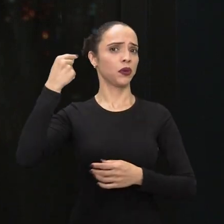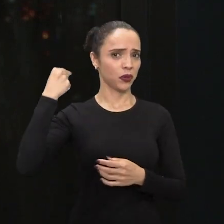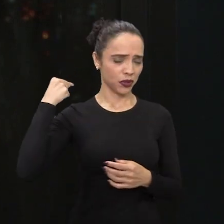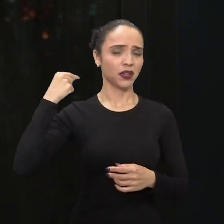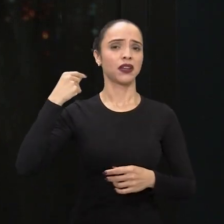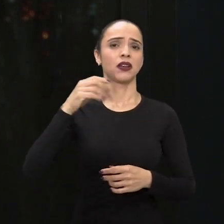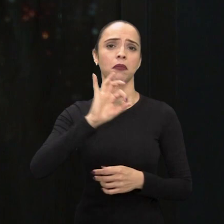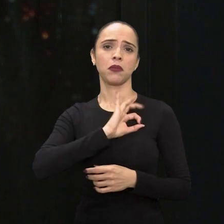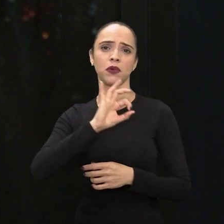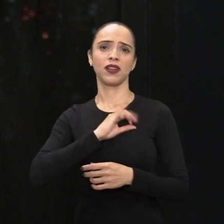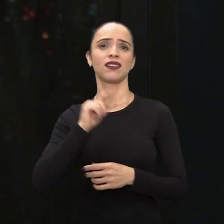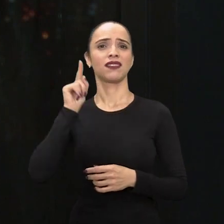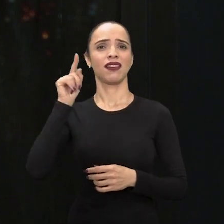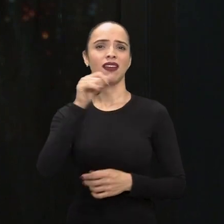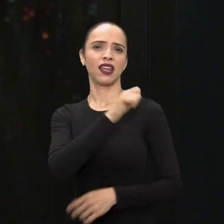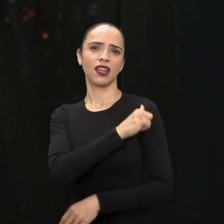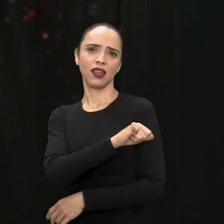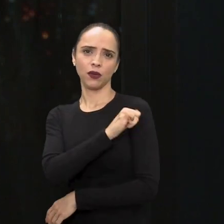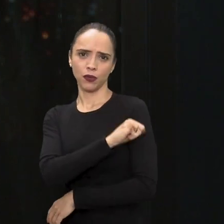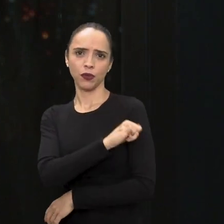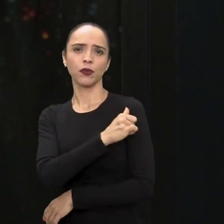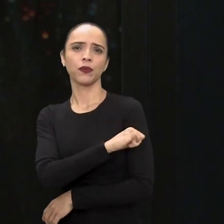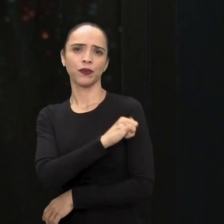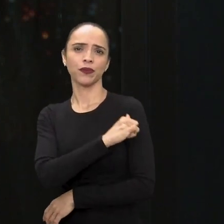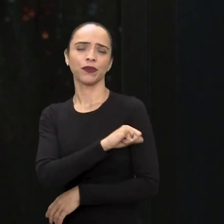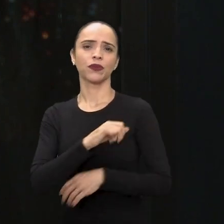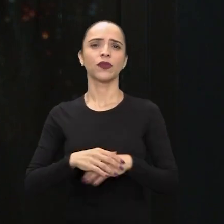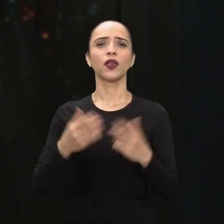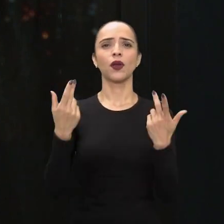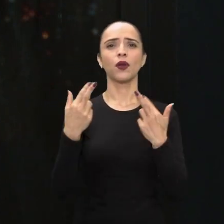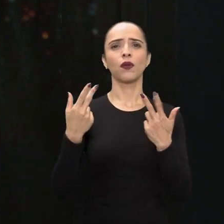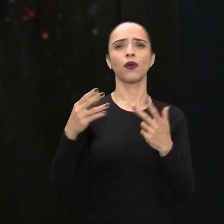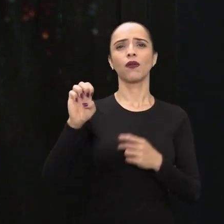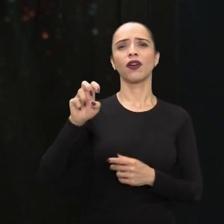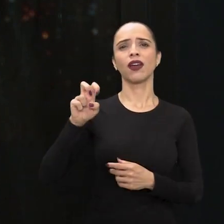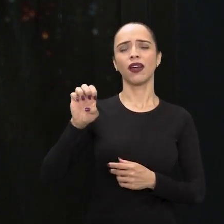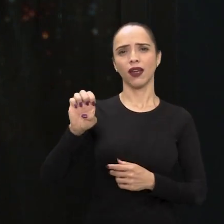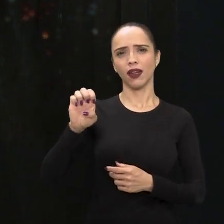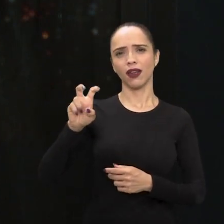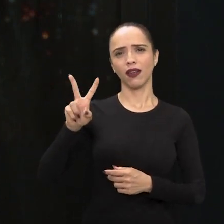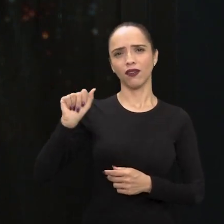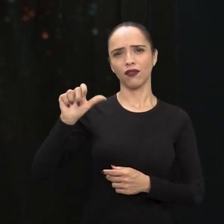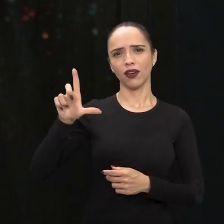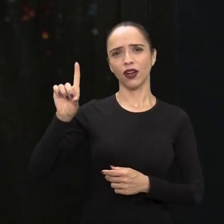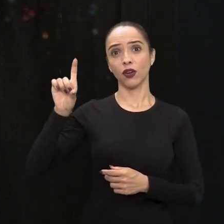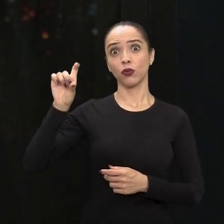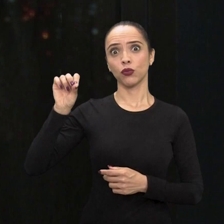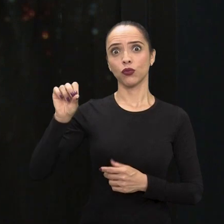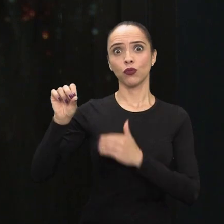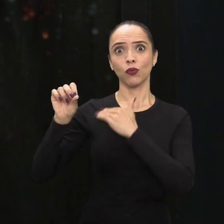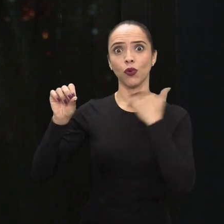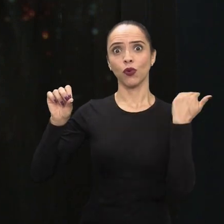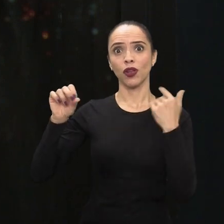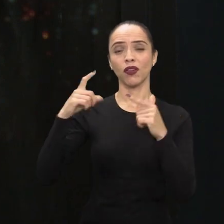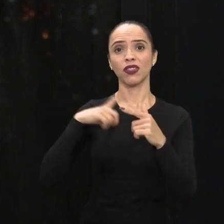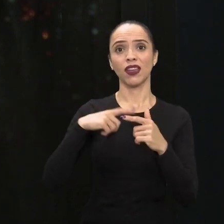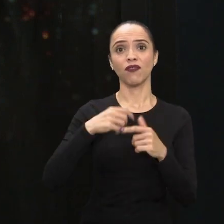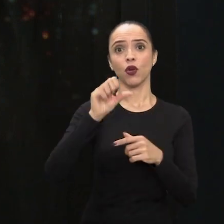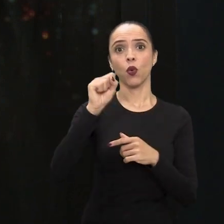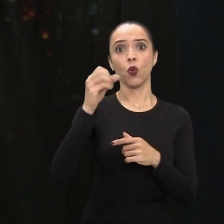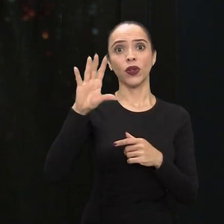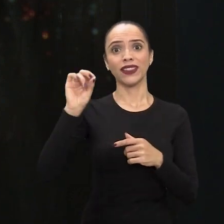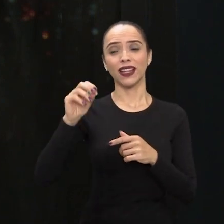influência com as polícias no Rio de Janeiro por exemplo até o caso do músico Evaldo que foi atingido lá e executado mais de 80 tiros